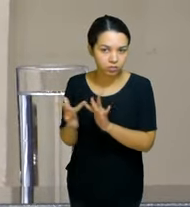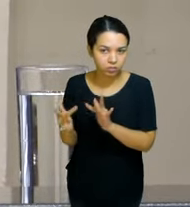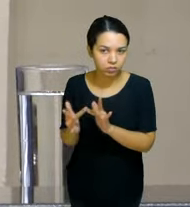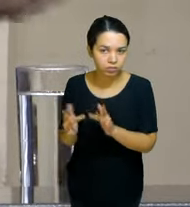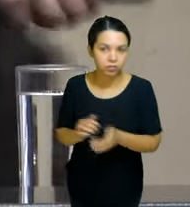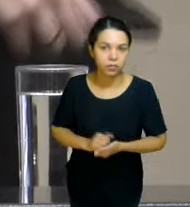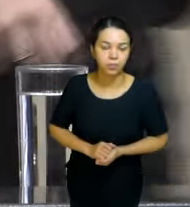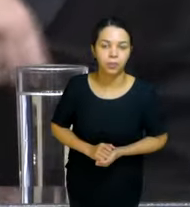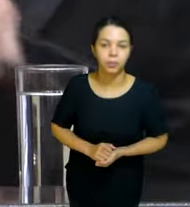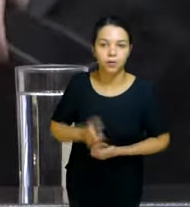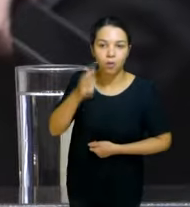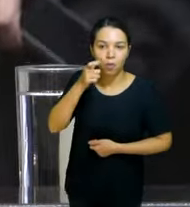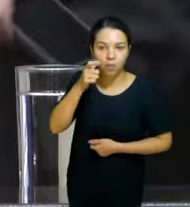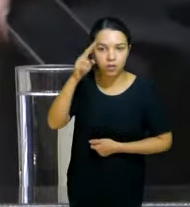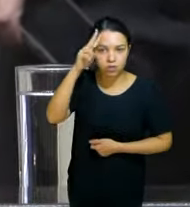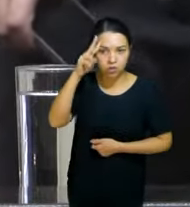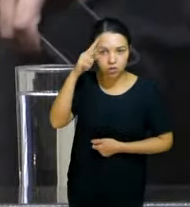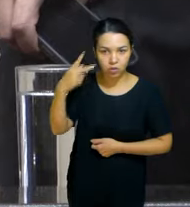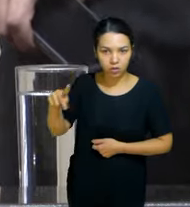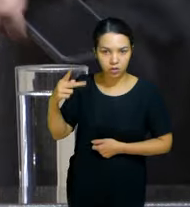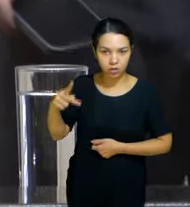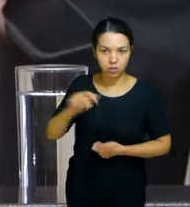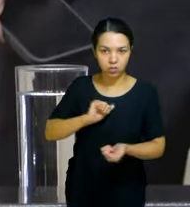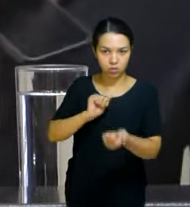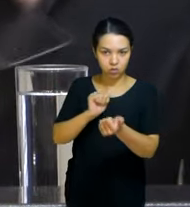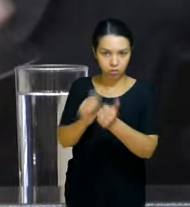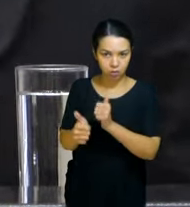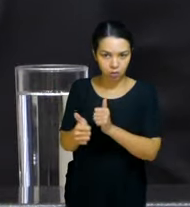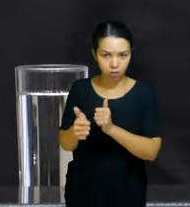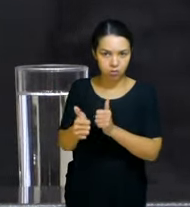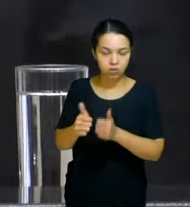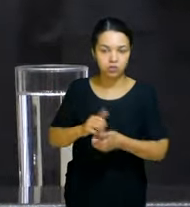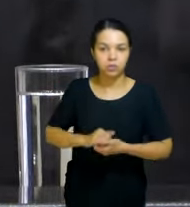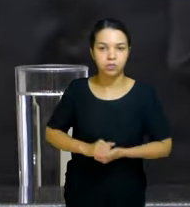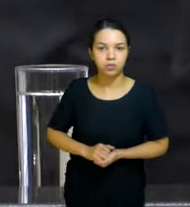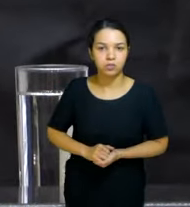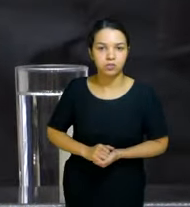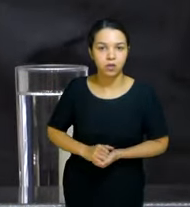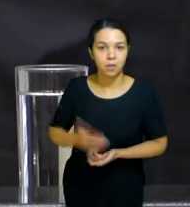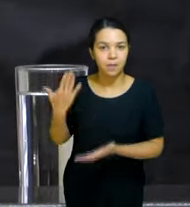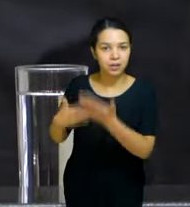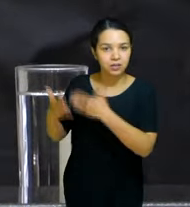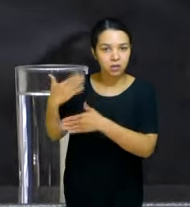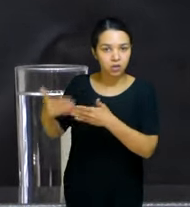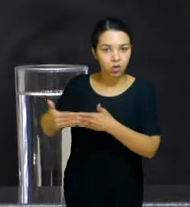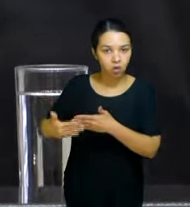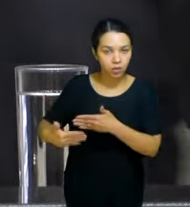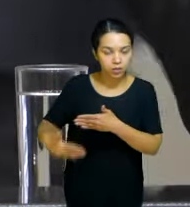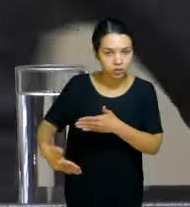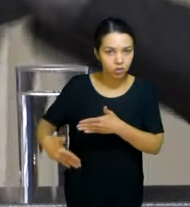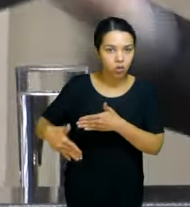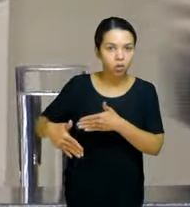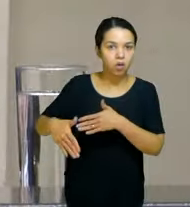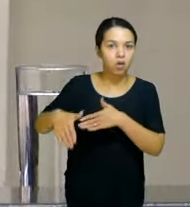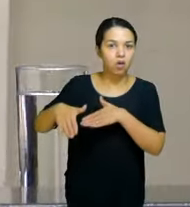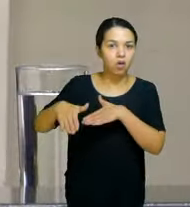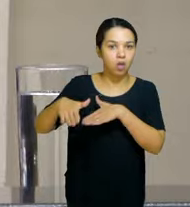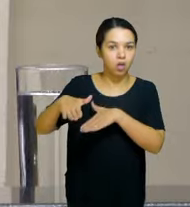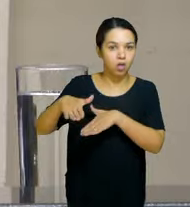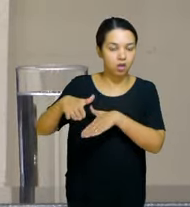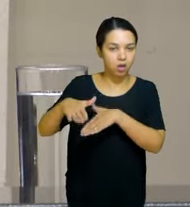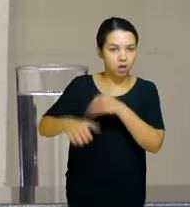Eu acompanho a história dele no esporte. Desde quando começou com a marcha atlética, sempre foi um orgulho de